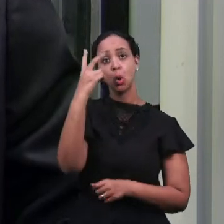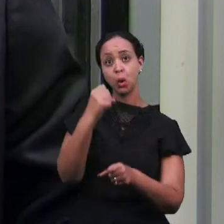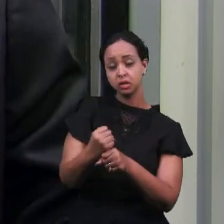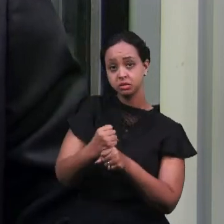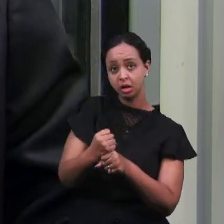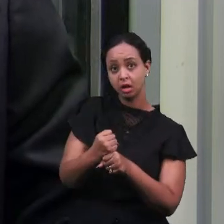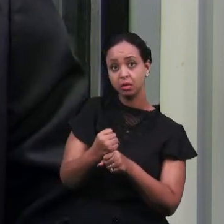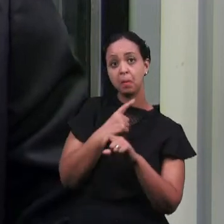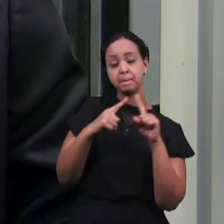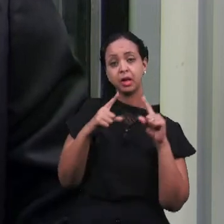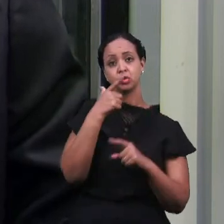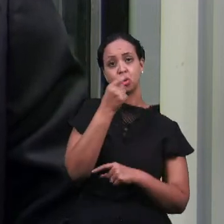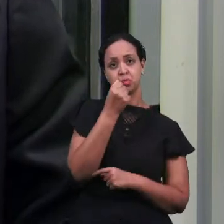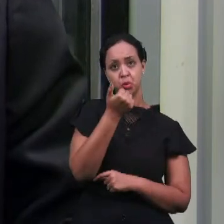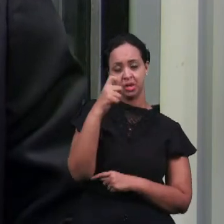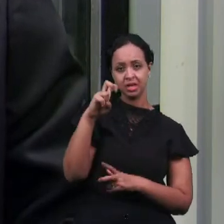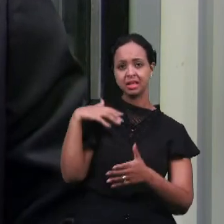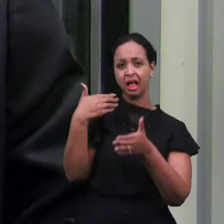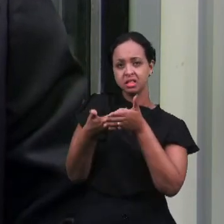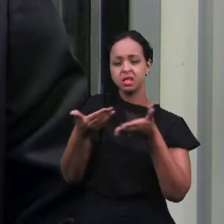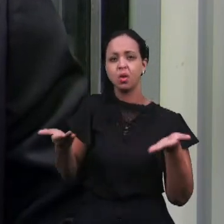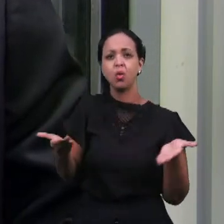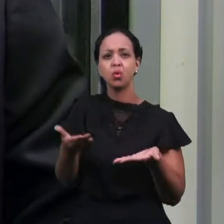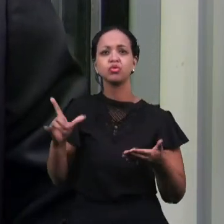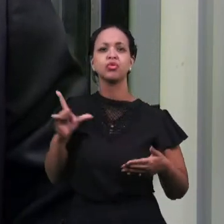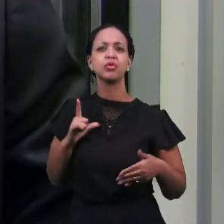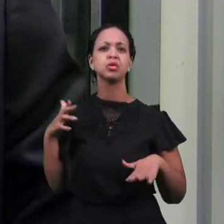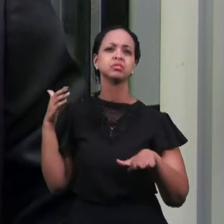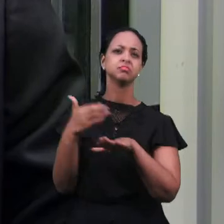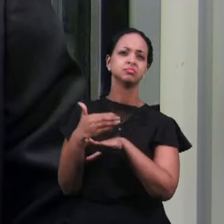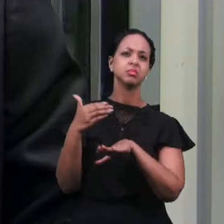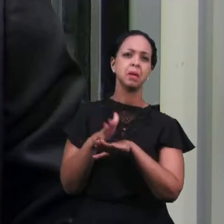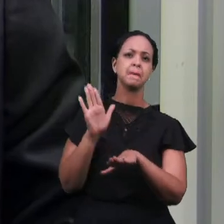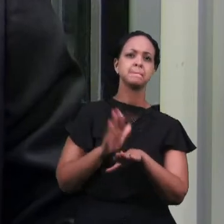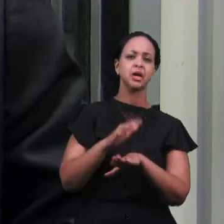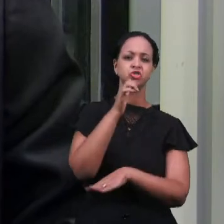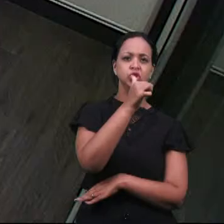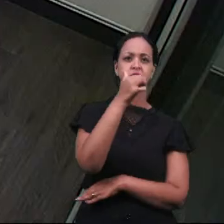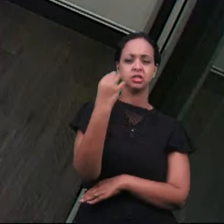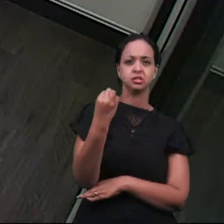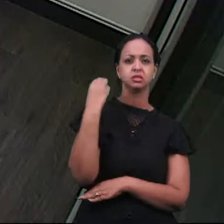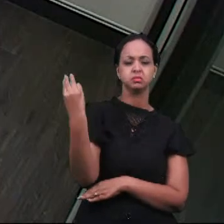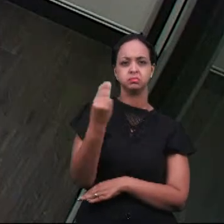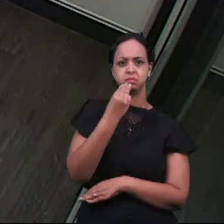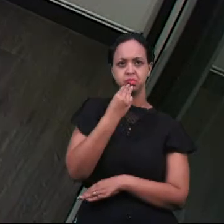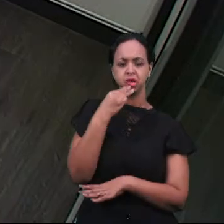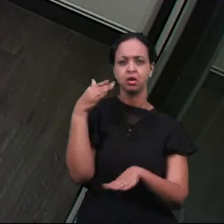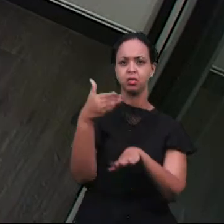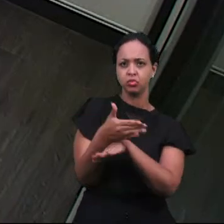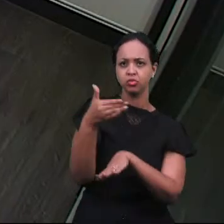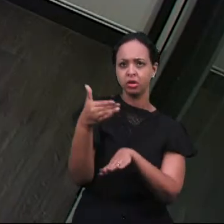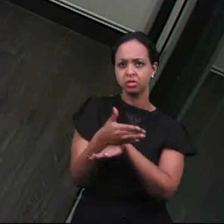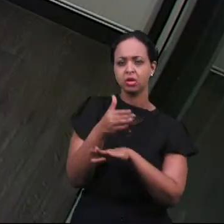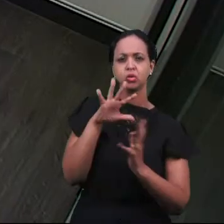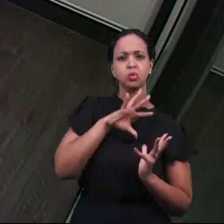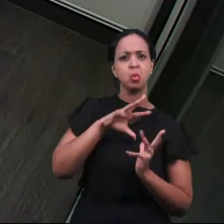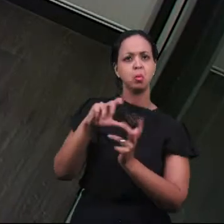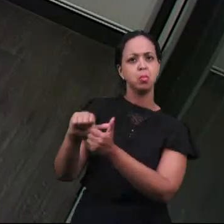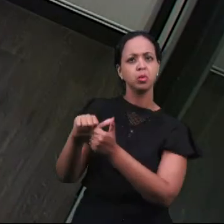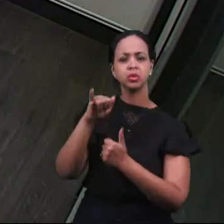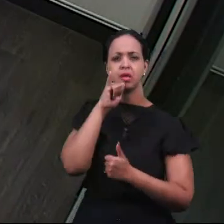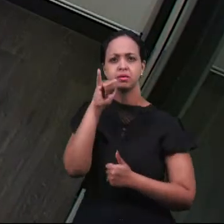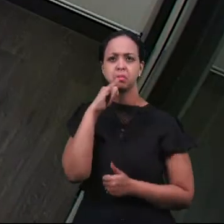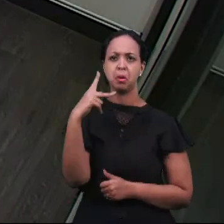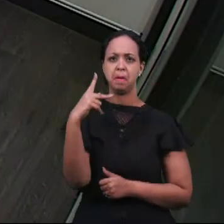mas de 2015 até hoje, nós tivemos mais de 16 milhões de acessos. Glória a Deus. Isso em todo o mundo. Países como